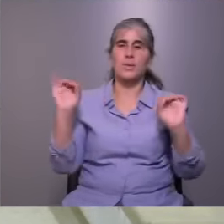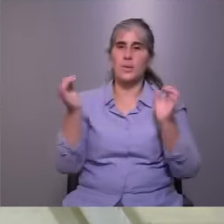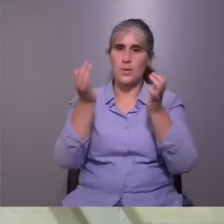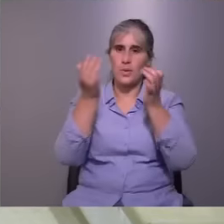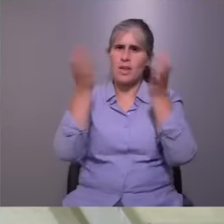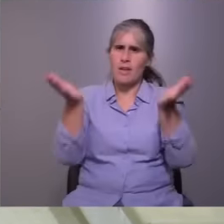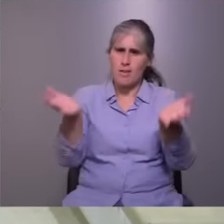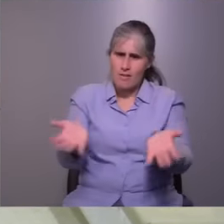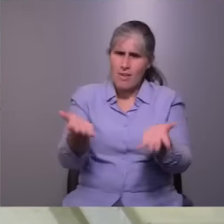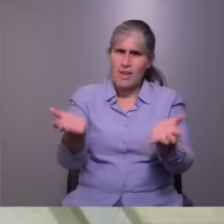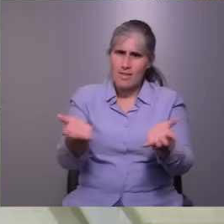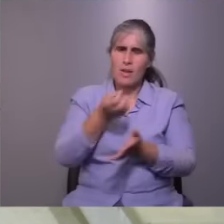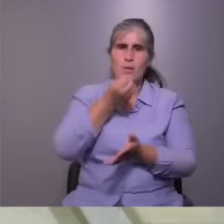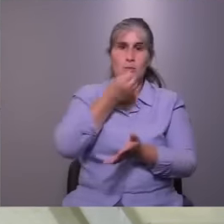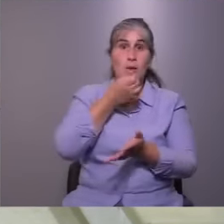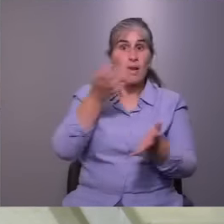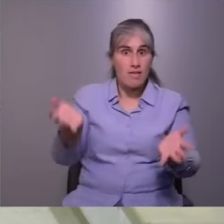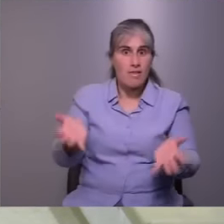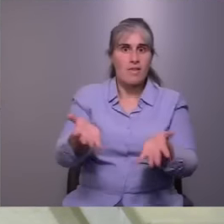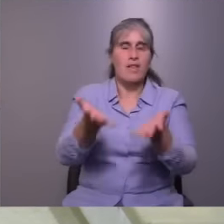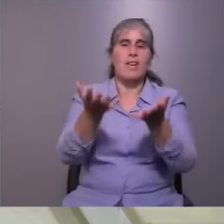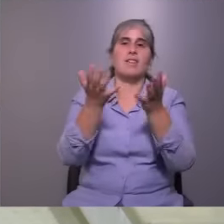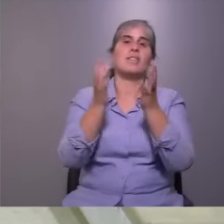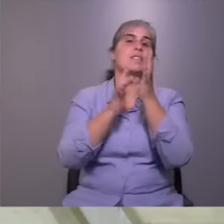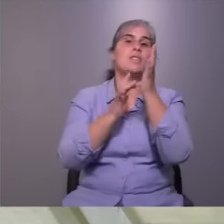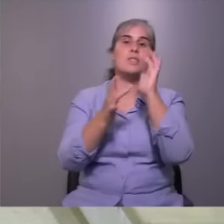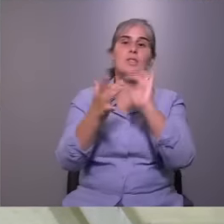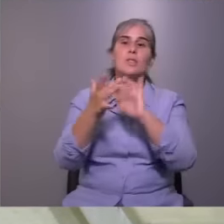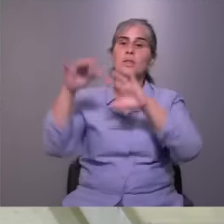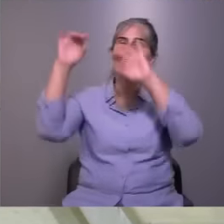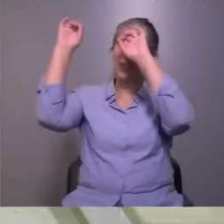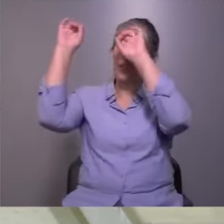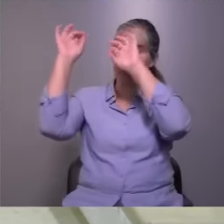Lumen Christi, mais forte.